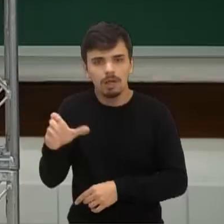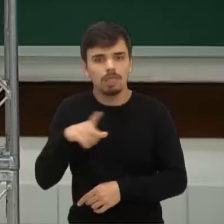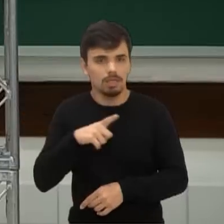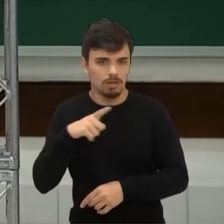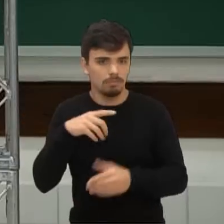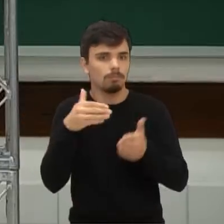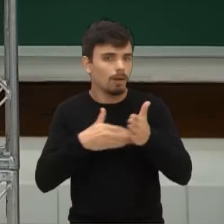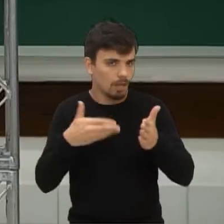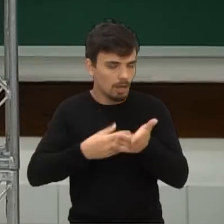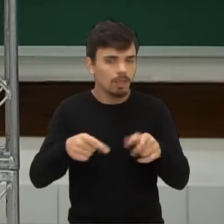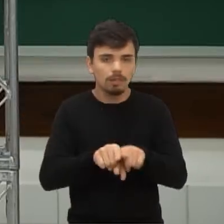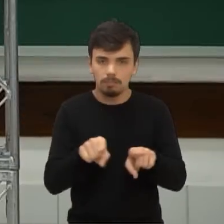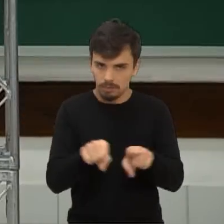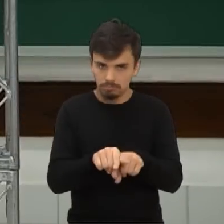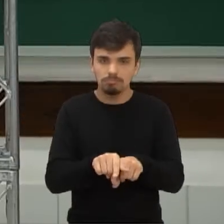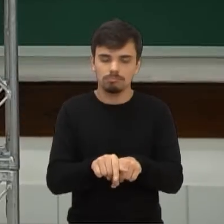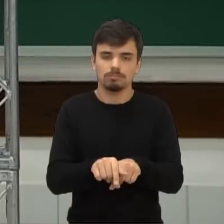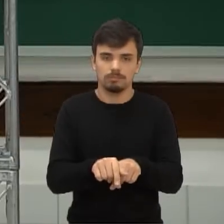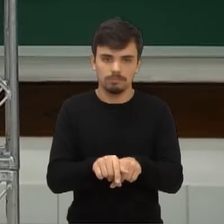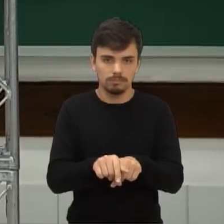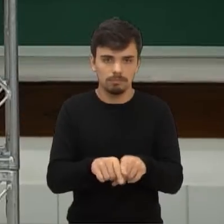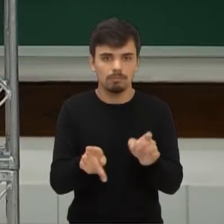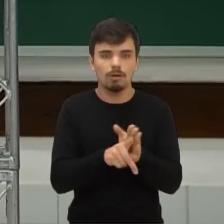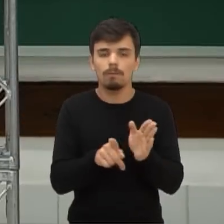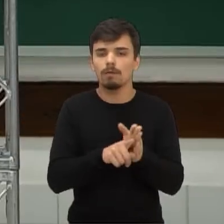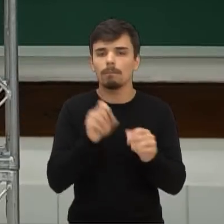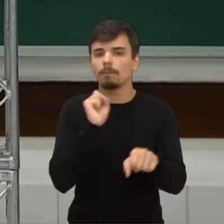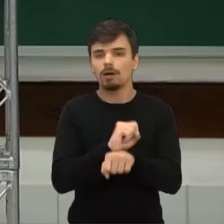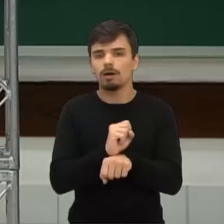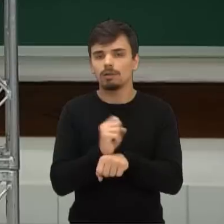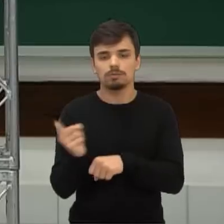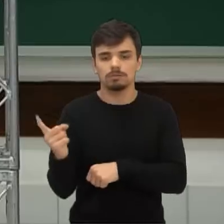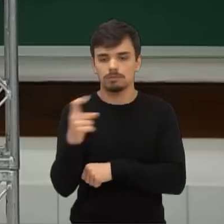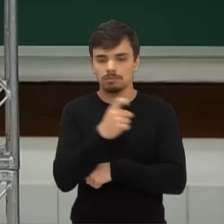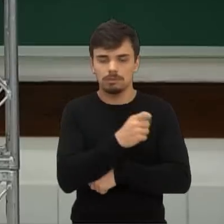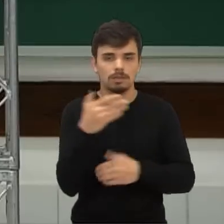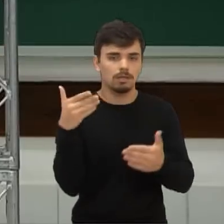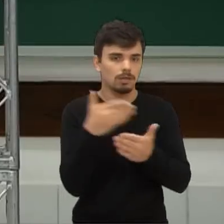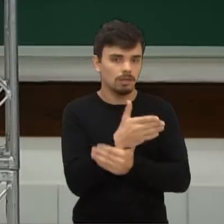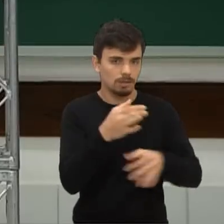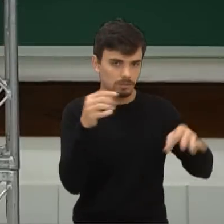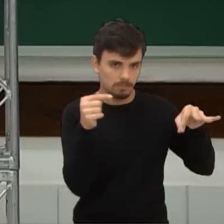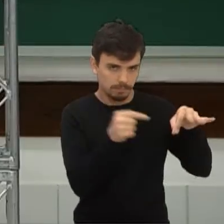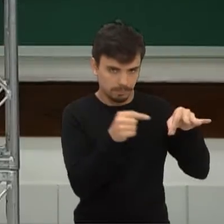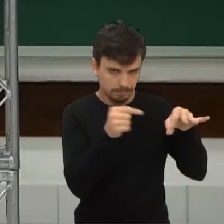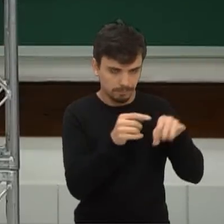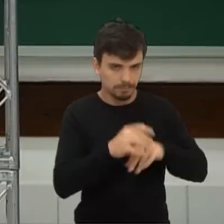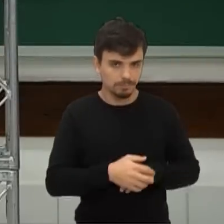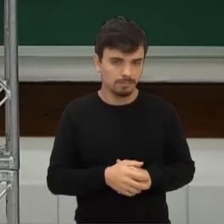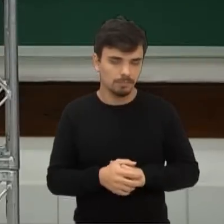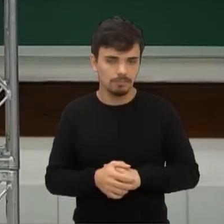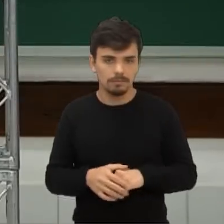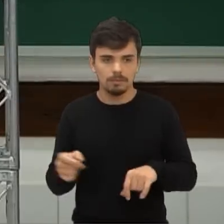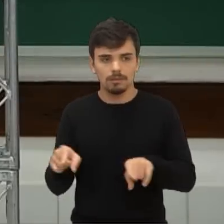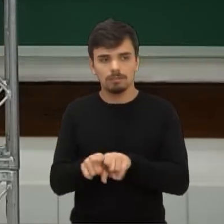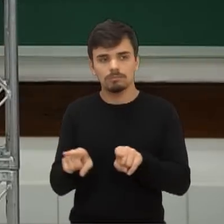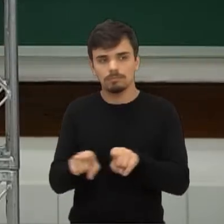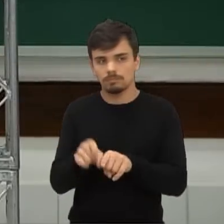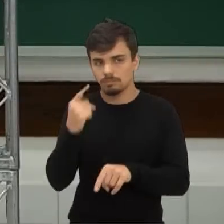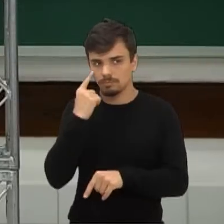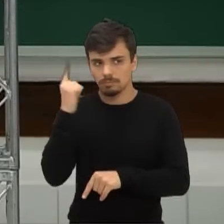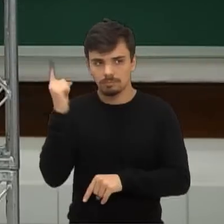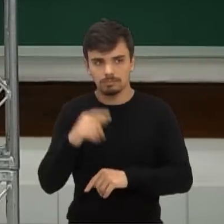forma uma barreira impedindo, né, que os espermatozoides entrem no sistema genital feminino. Os dois métodos